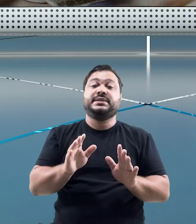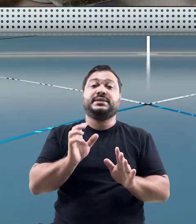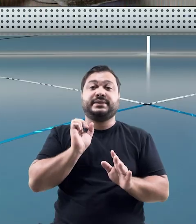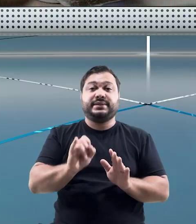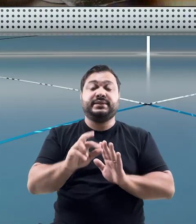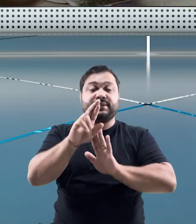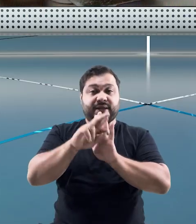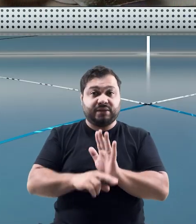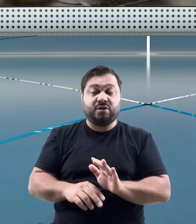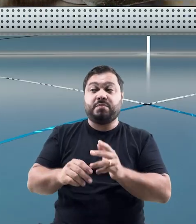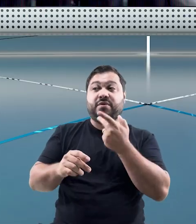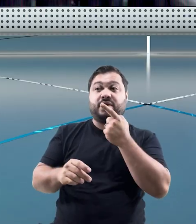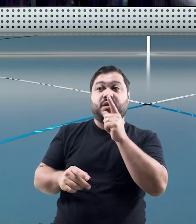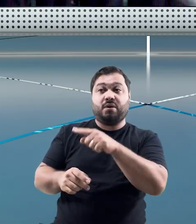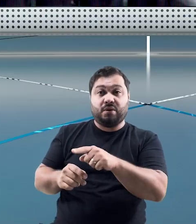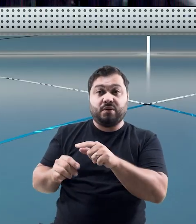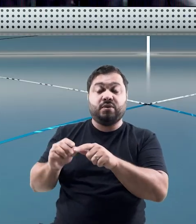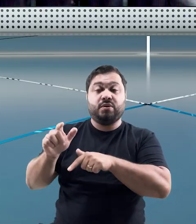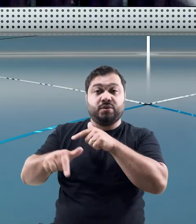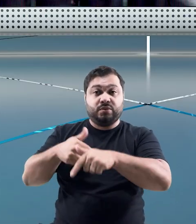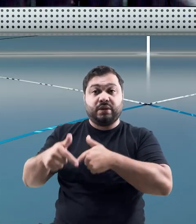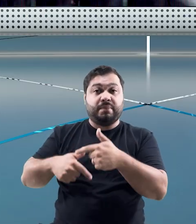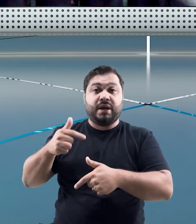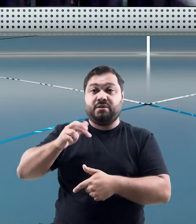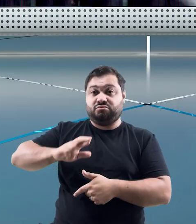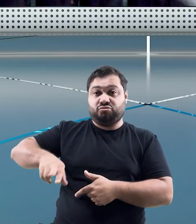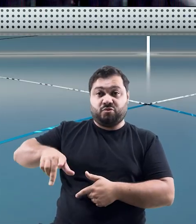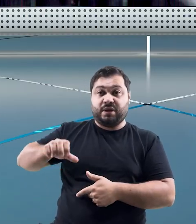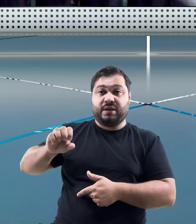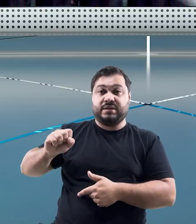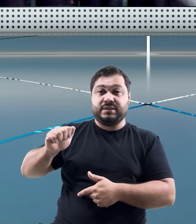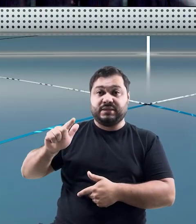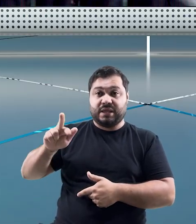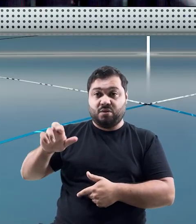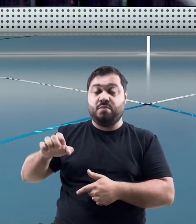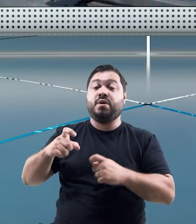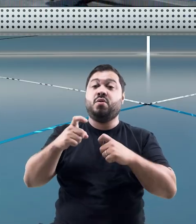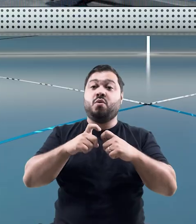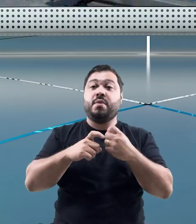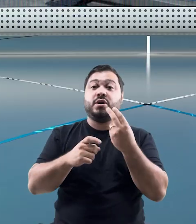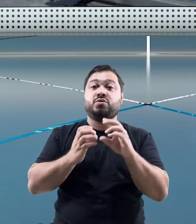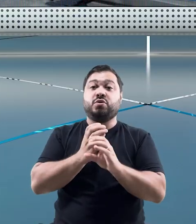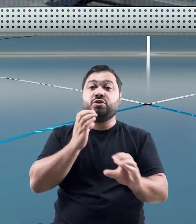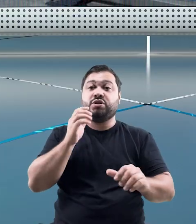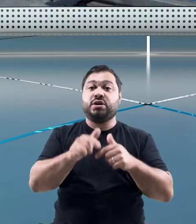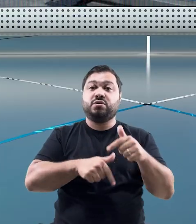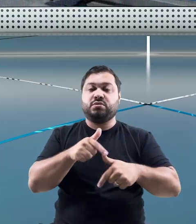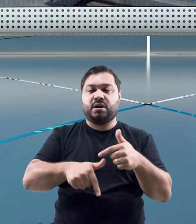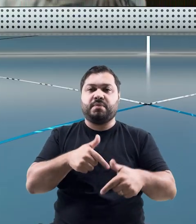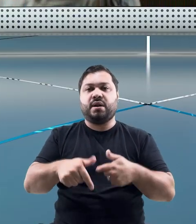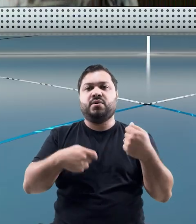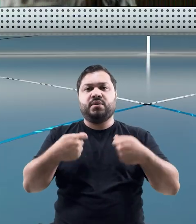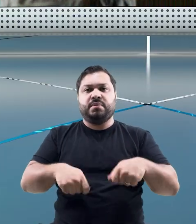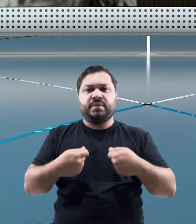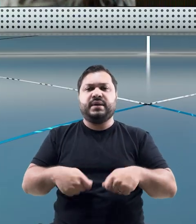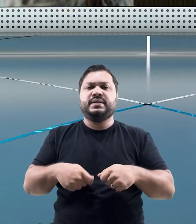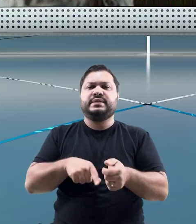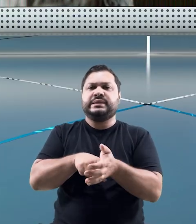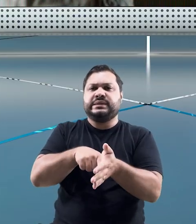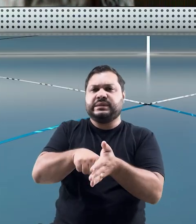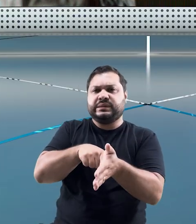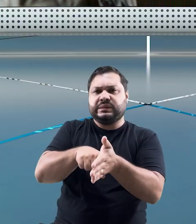mesmo que a norma qualifique uma ocupação como insalubre, é preciso que um médico ou engenheiro do trabalho faça